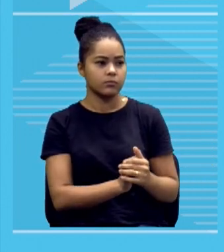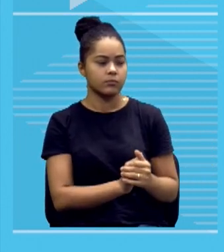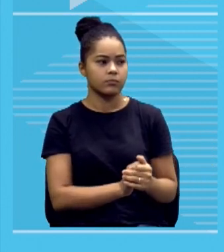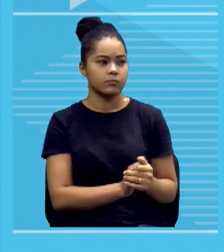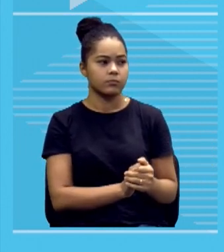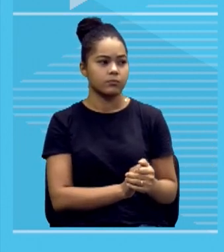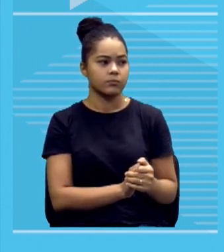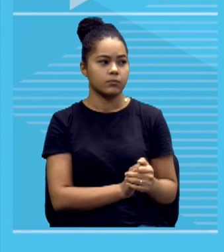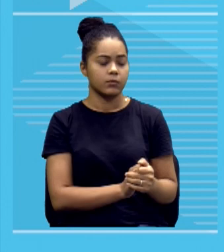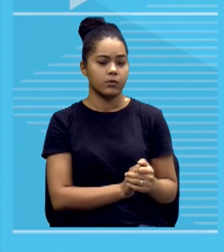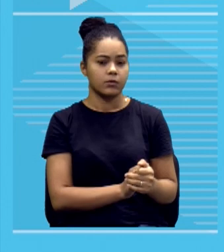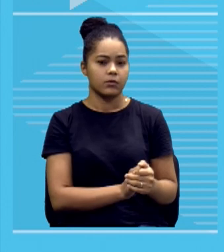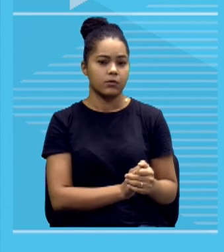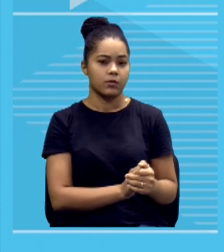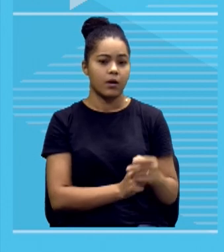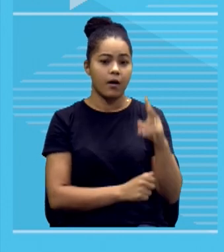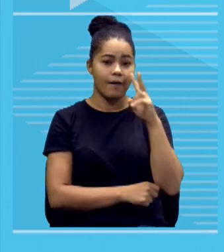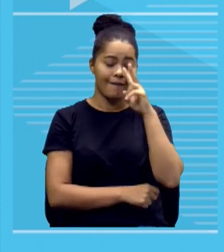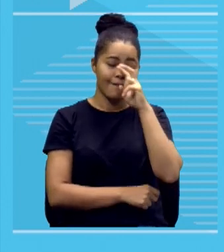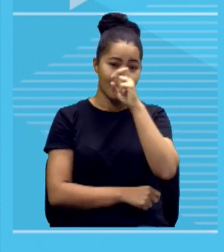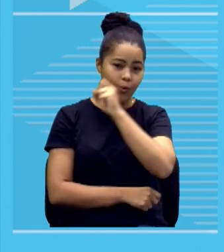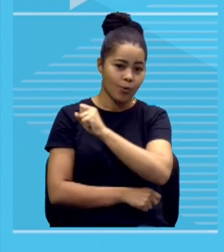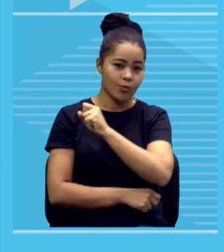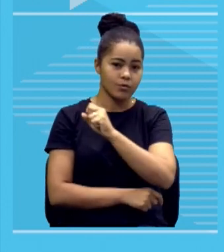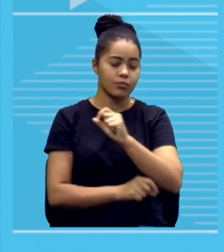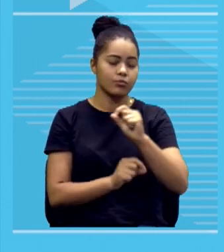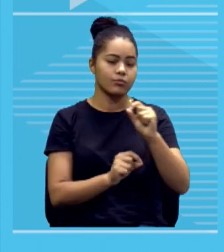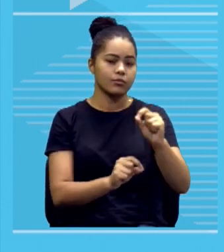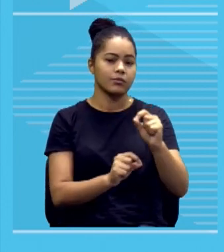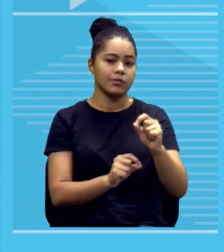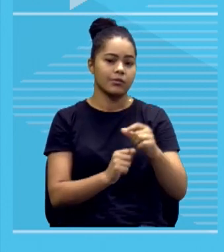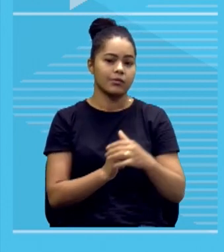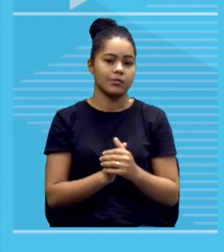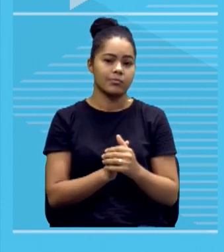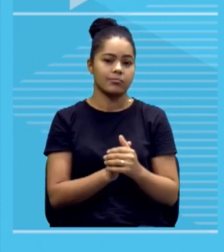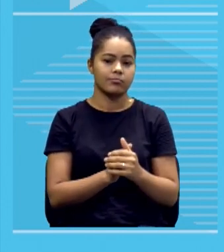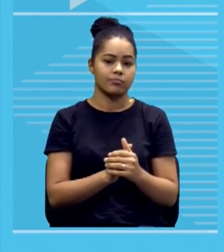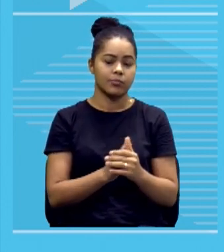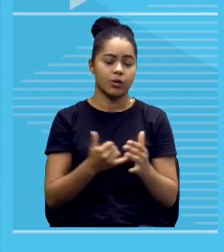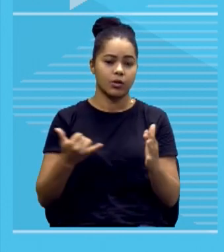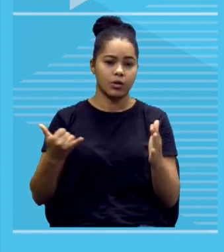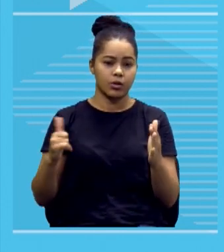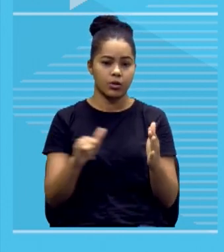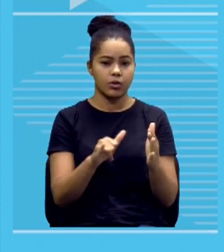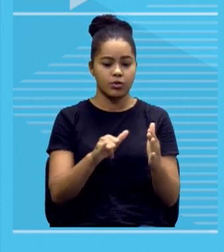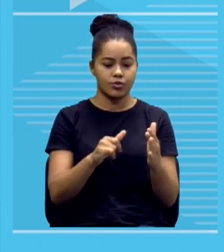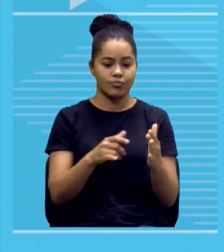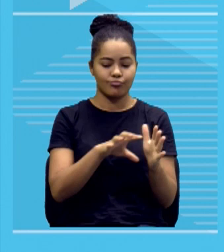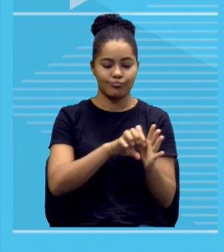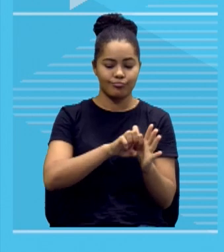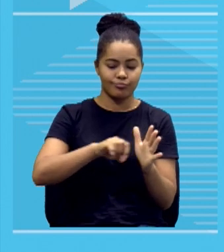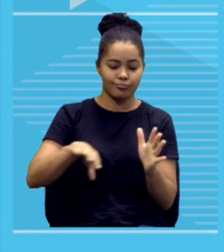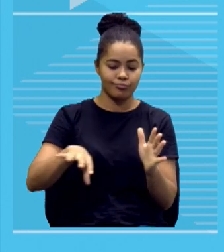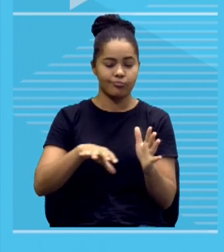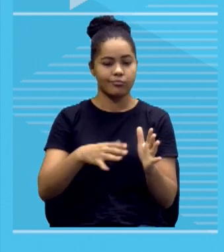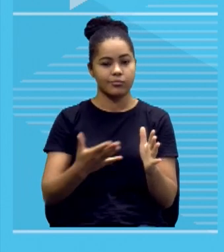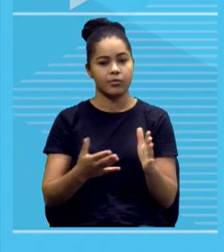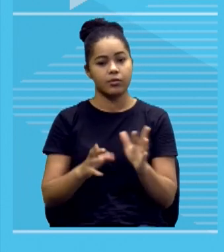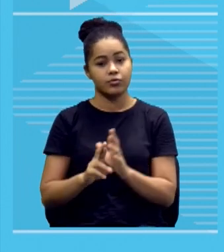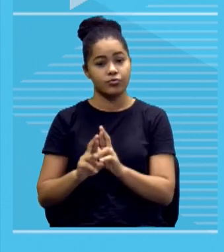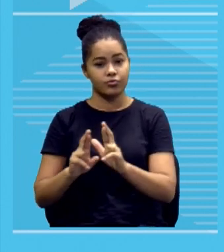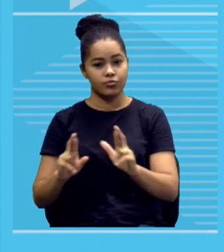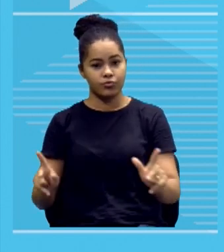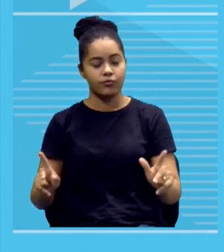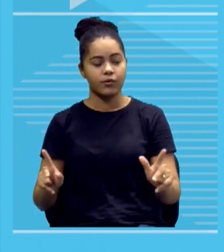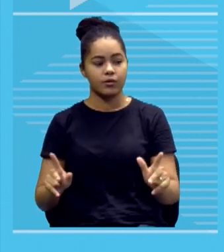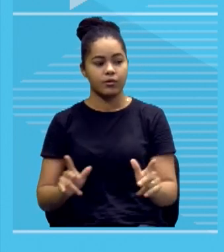força contra-eletromotriz, ou seja, ela está contra a energia motora do sistema. Representa a diferença da